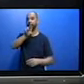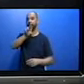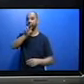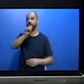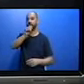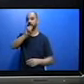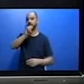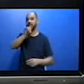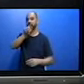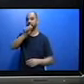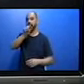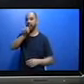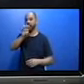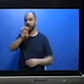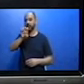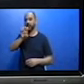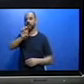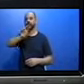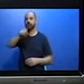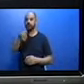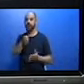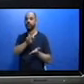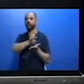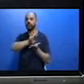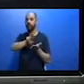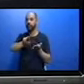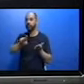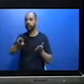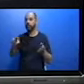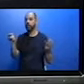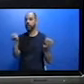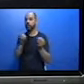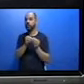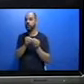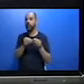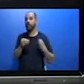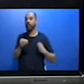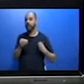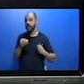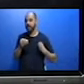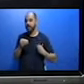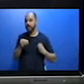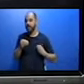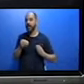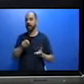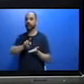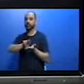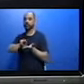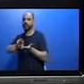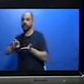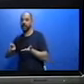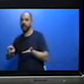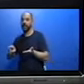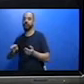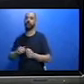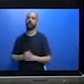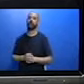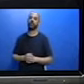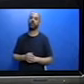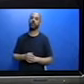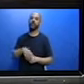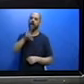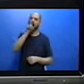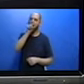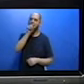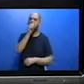a biodiversidade é o conjunto dos seres vivos na terra como as plantas as aves